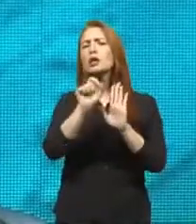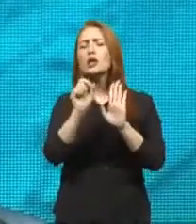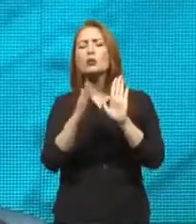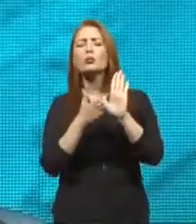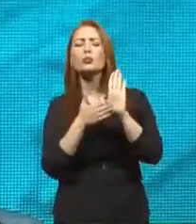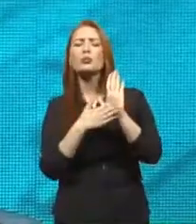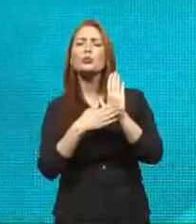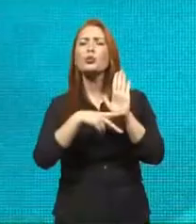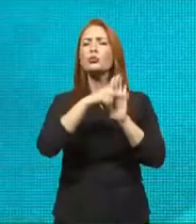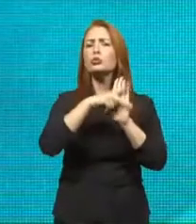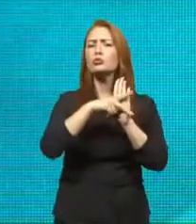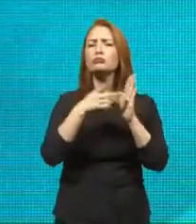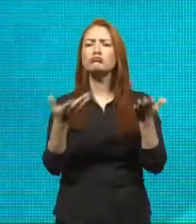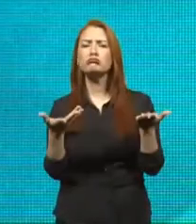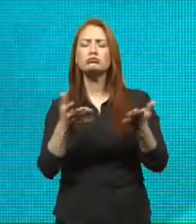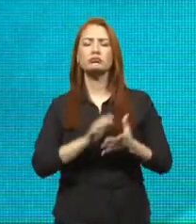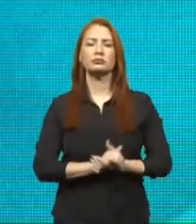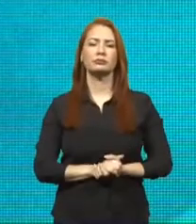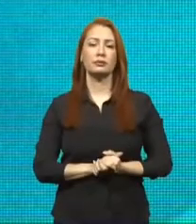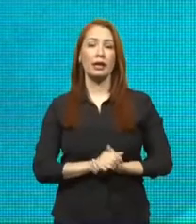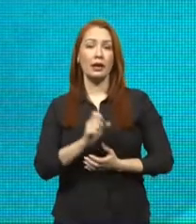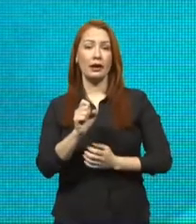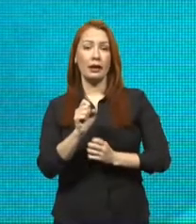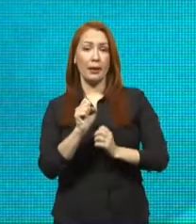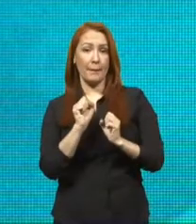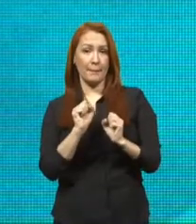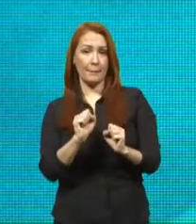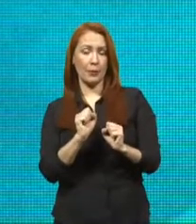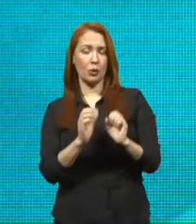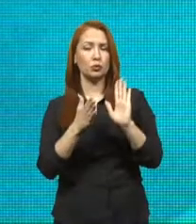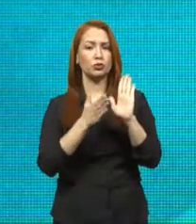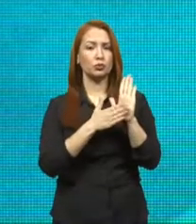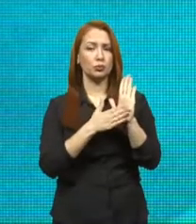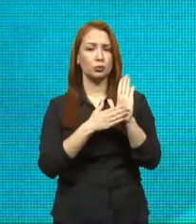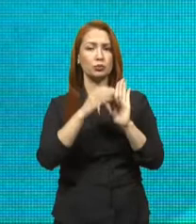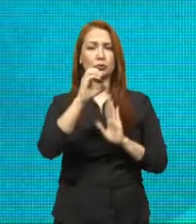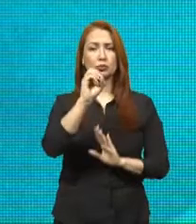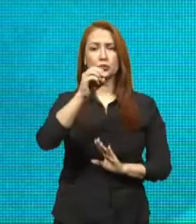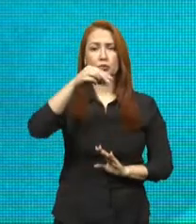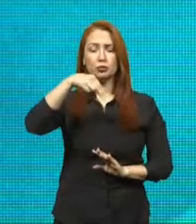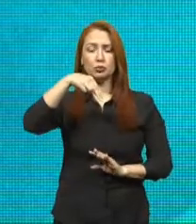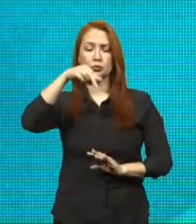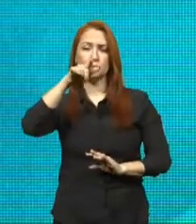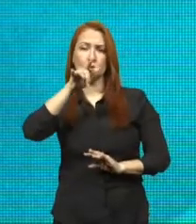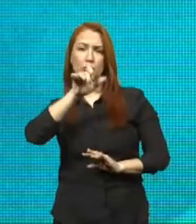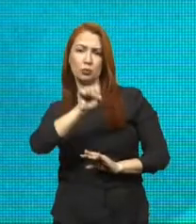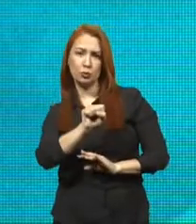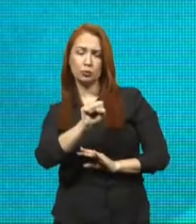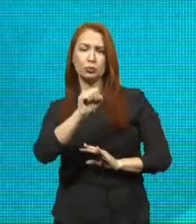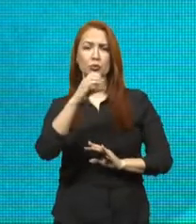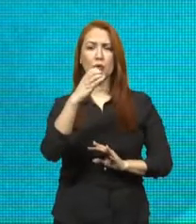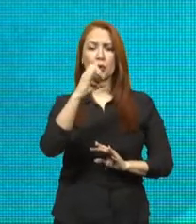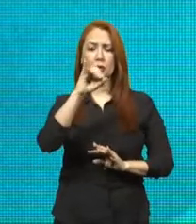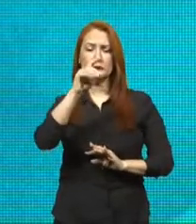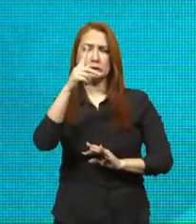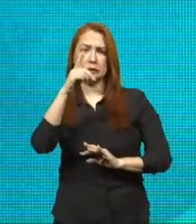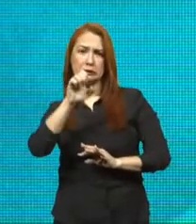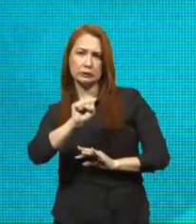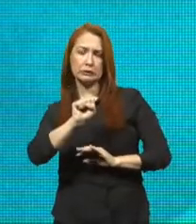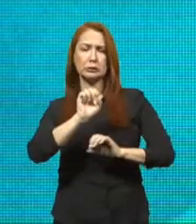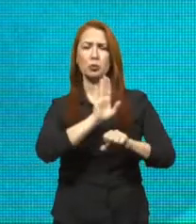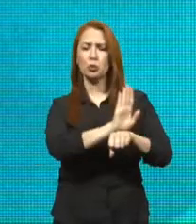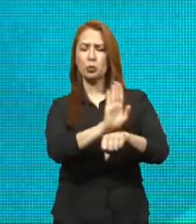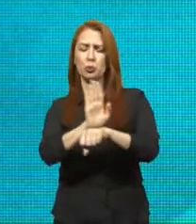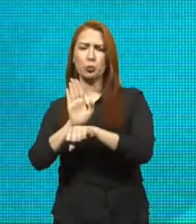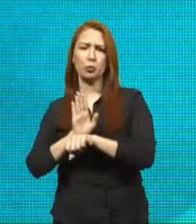enfim? Então, quem pode propor projetos são ONGs, OCIPs, cooperativas,